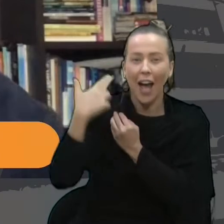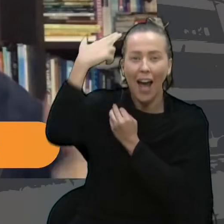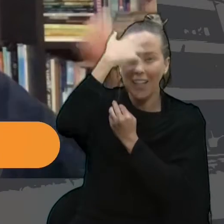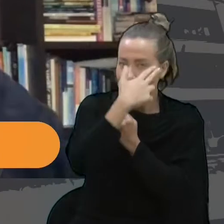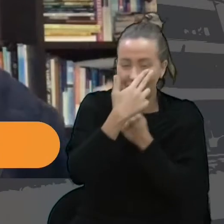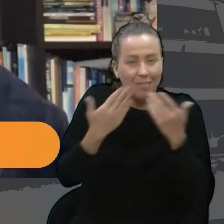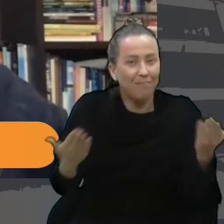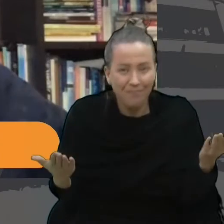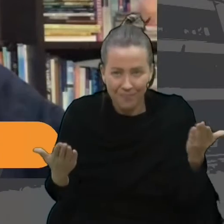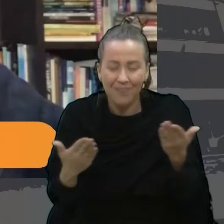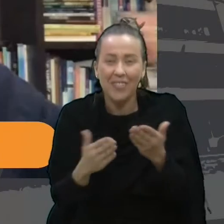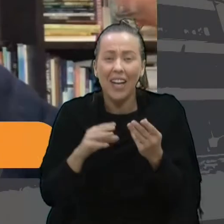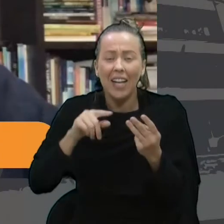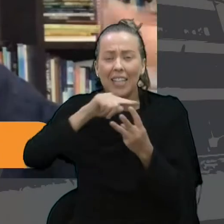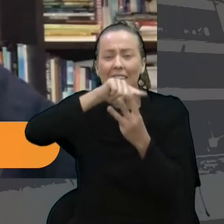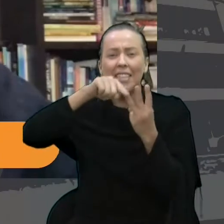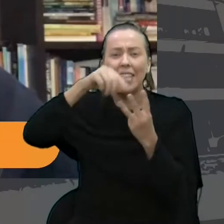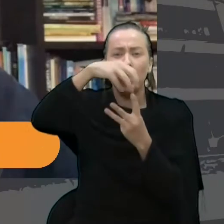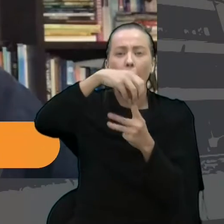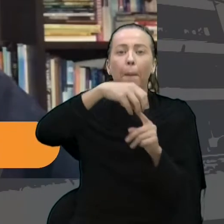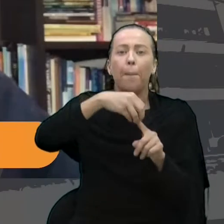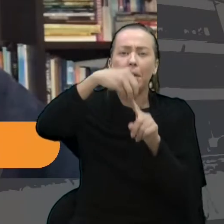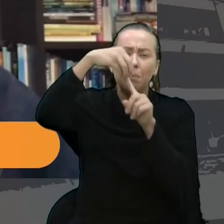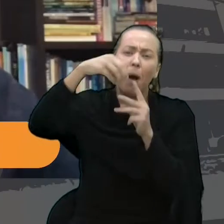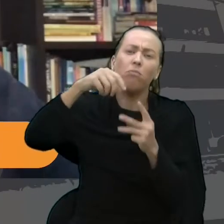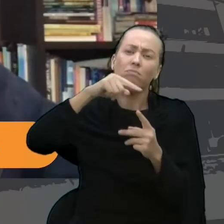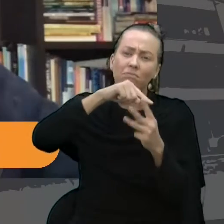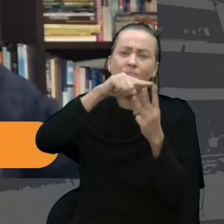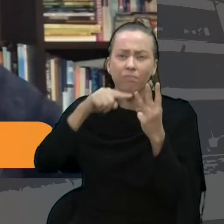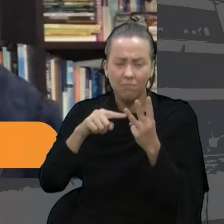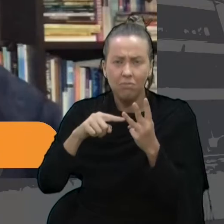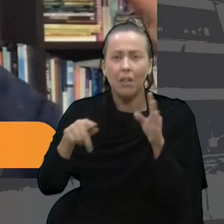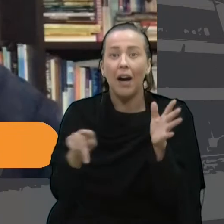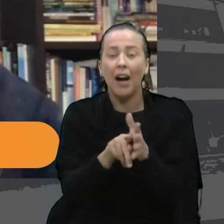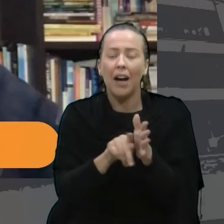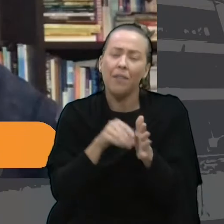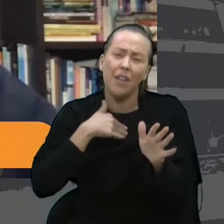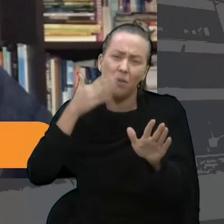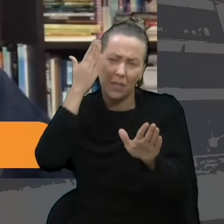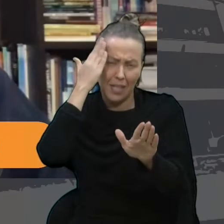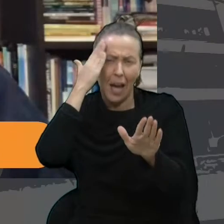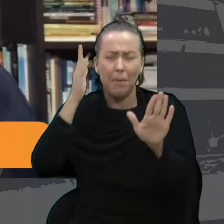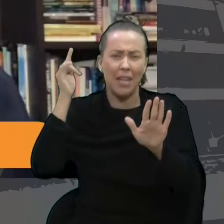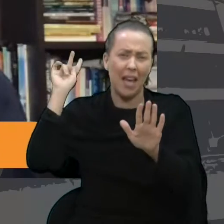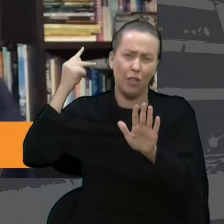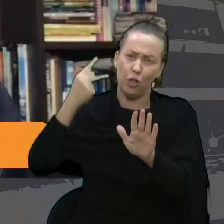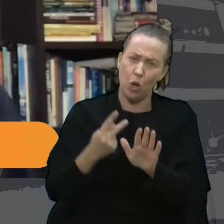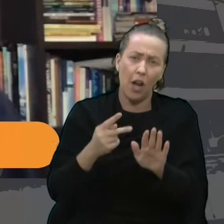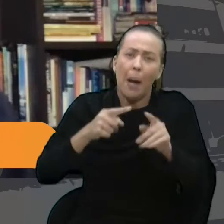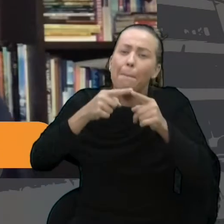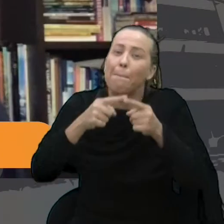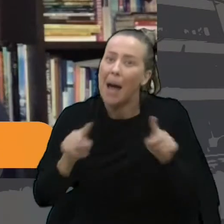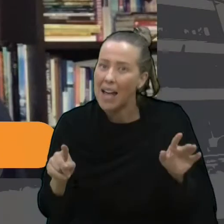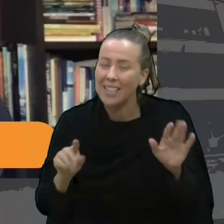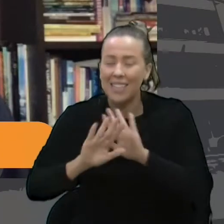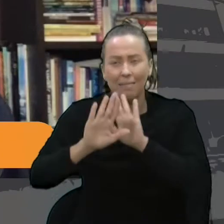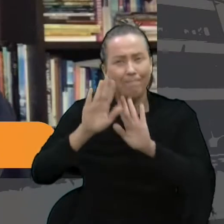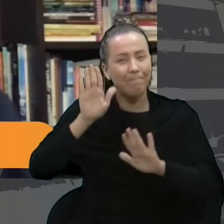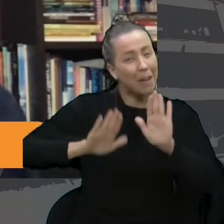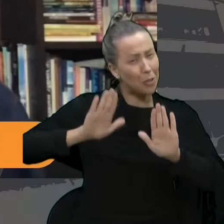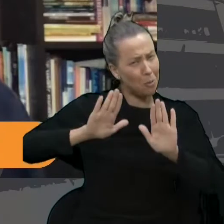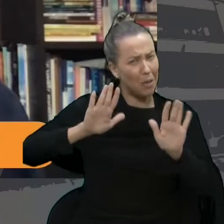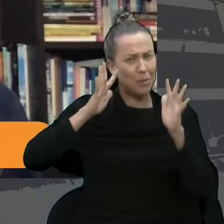lá, três principais clássicas. Eu sei que antropologicamente não é exatamente isso, né?